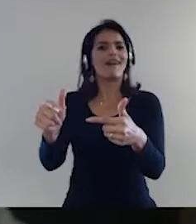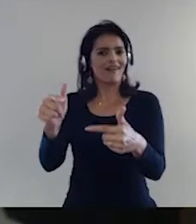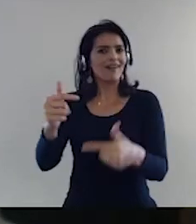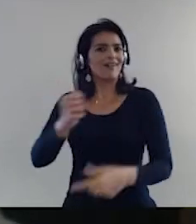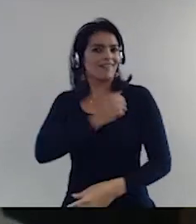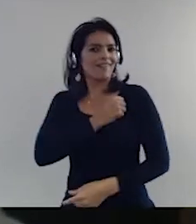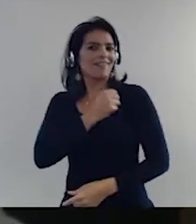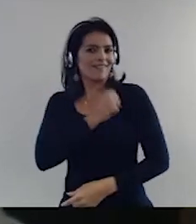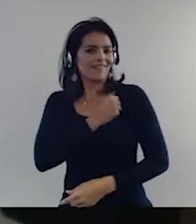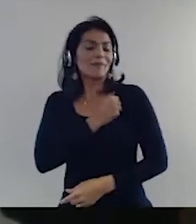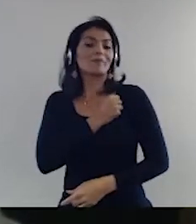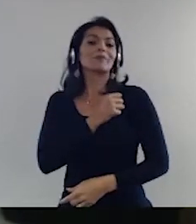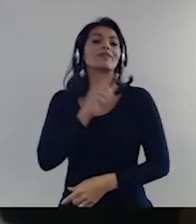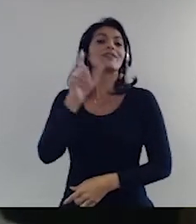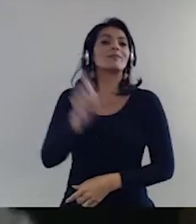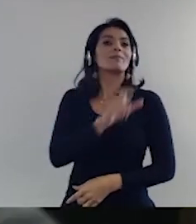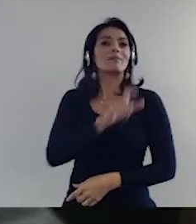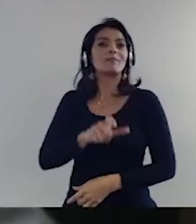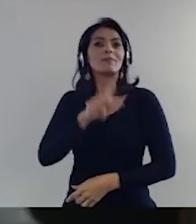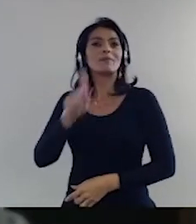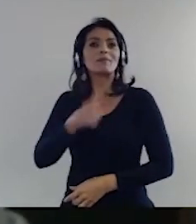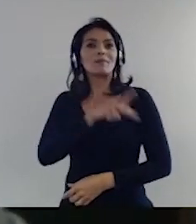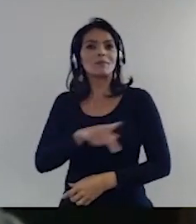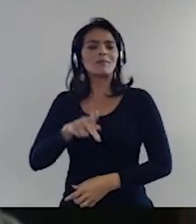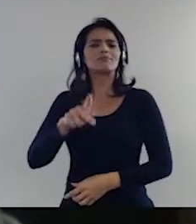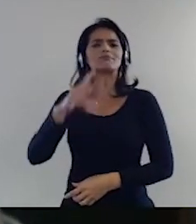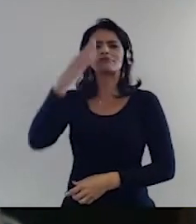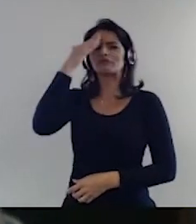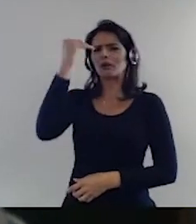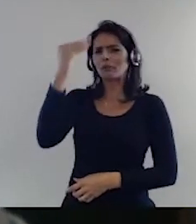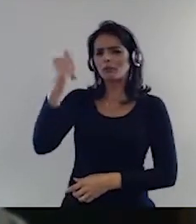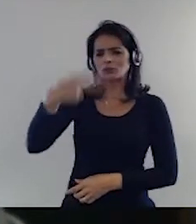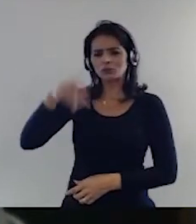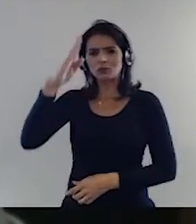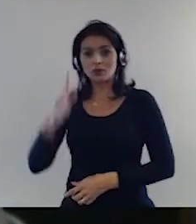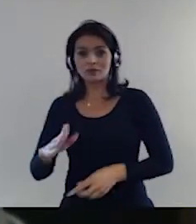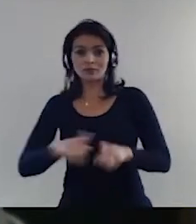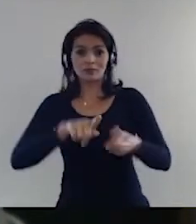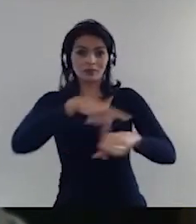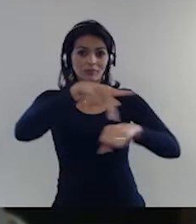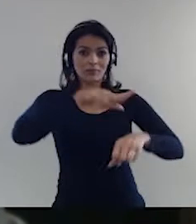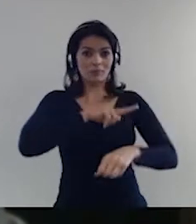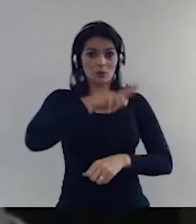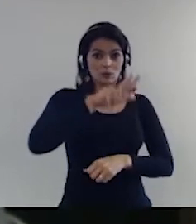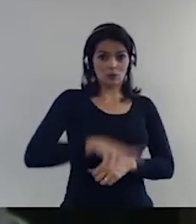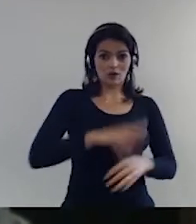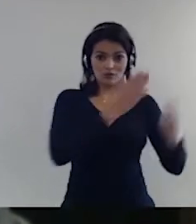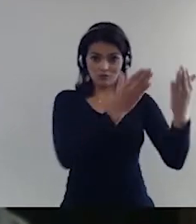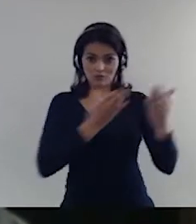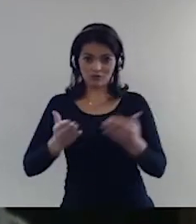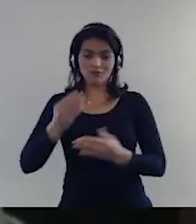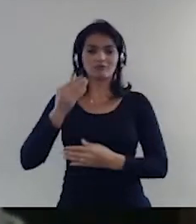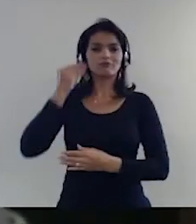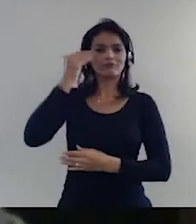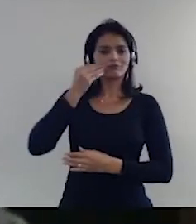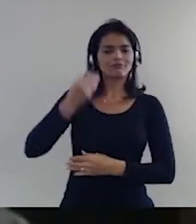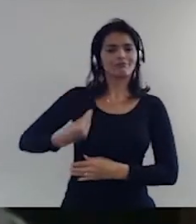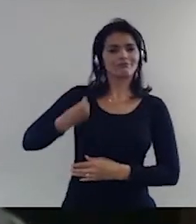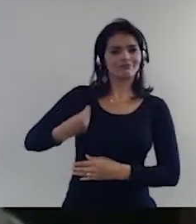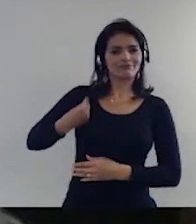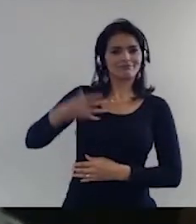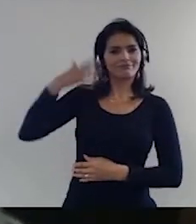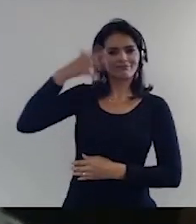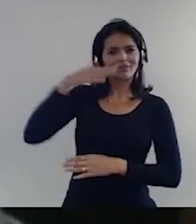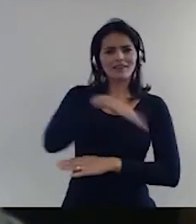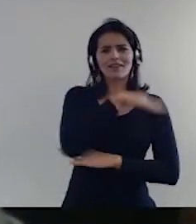receber professores renomados do Brasil e de Portugal e buscamos desenvolver aí uma tarde de